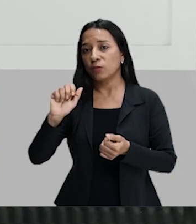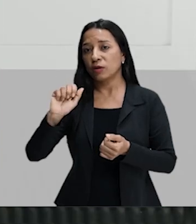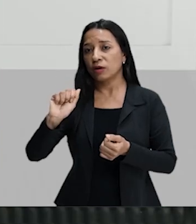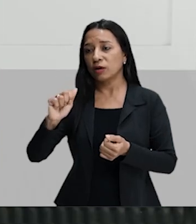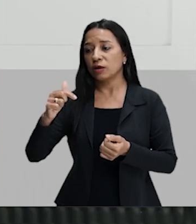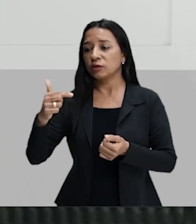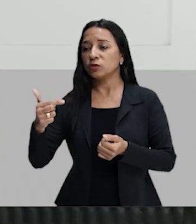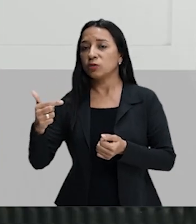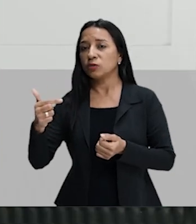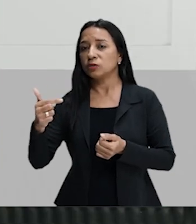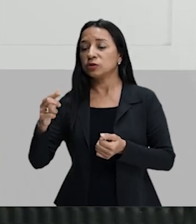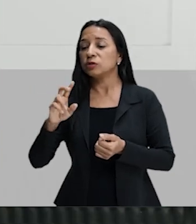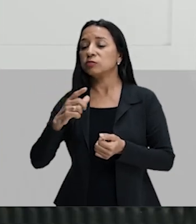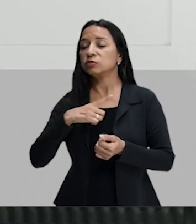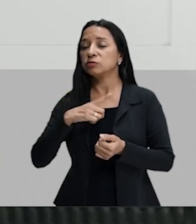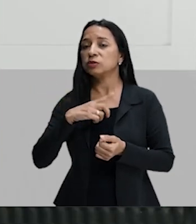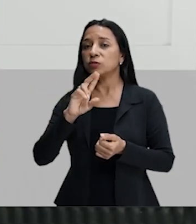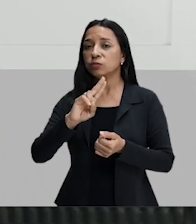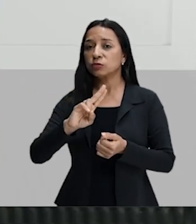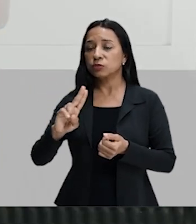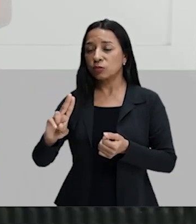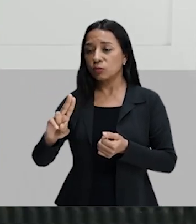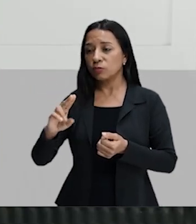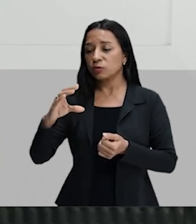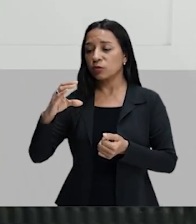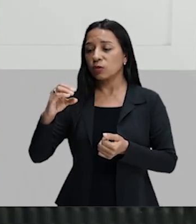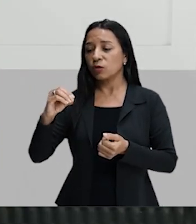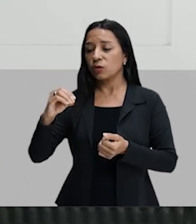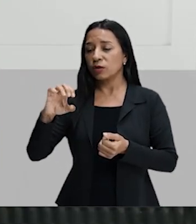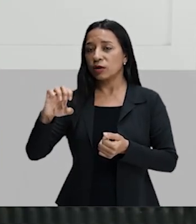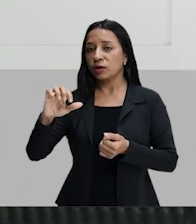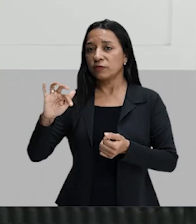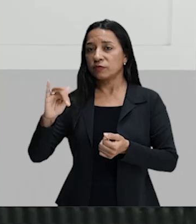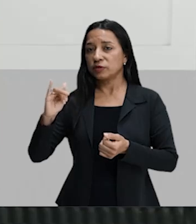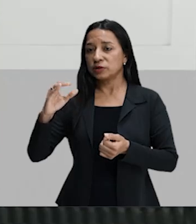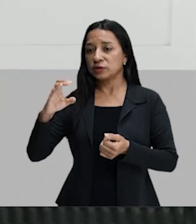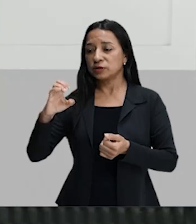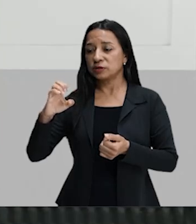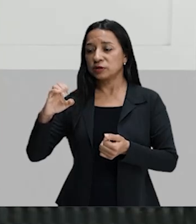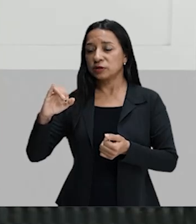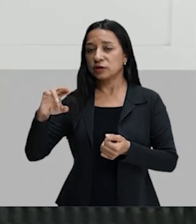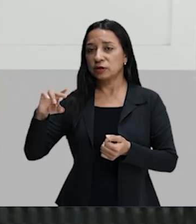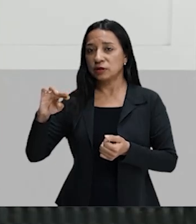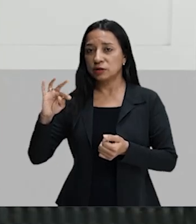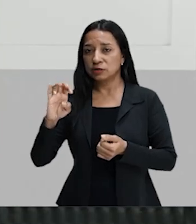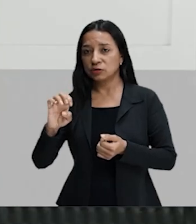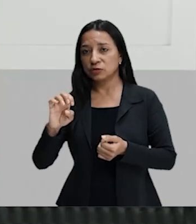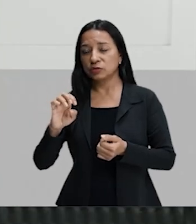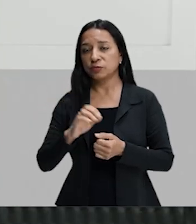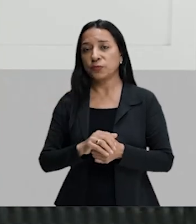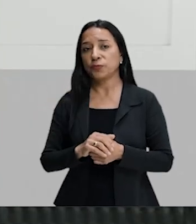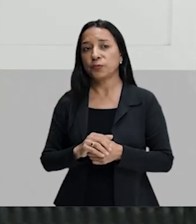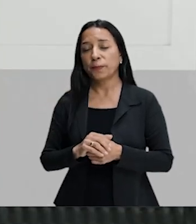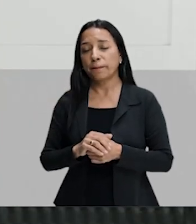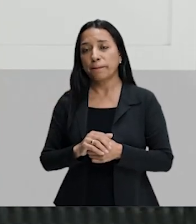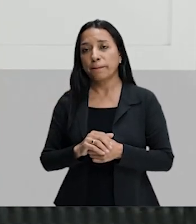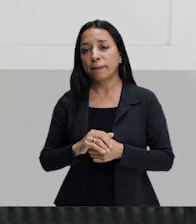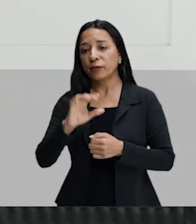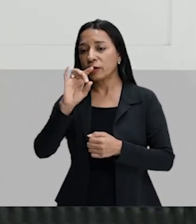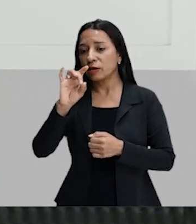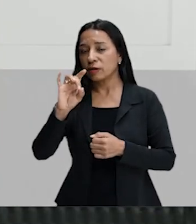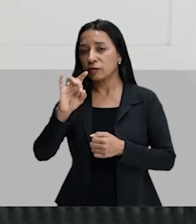coeficientes. São números conhecidos, tá? Números do conjunto dos números reais. Beleza. O que mais?